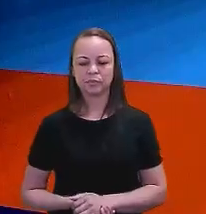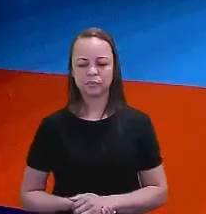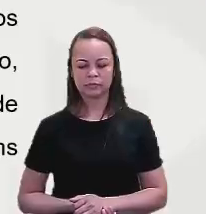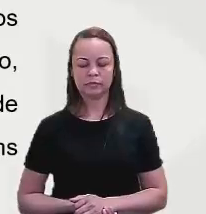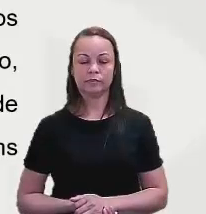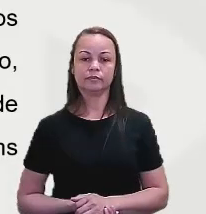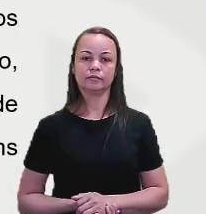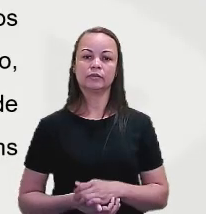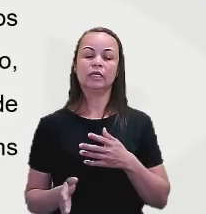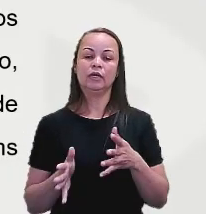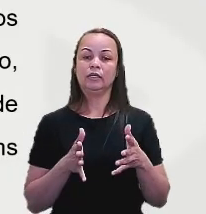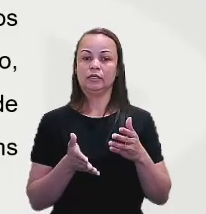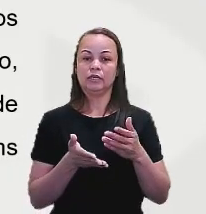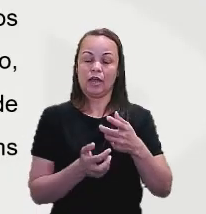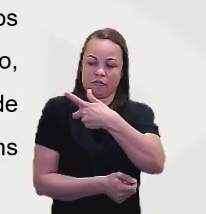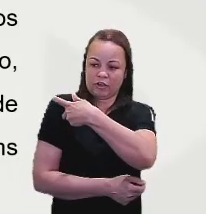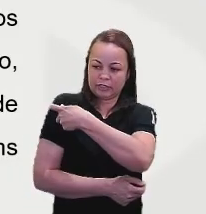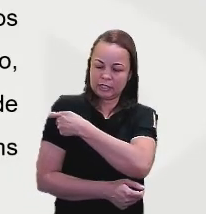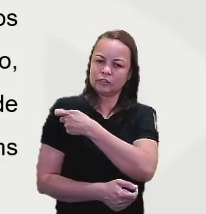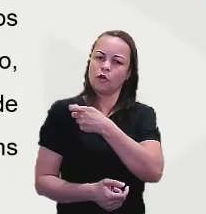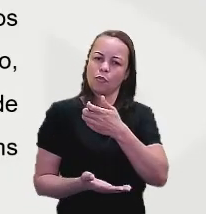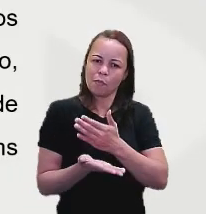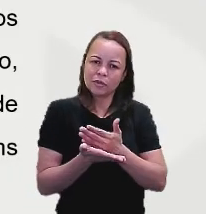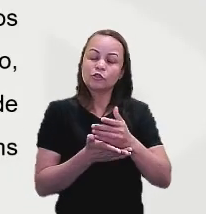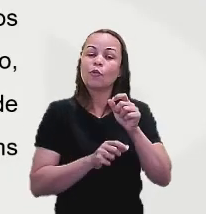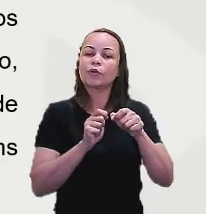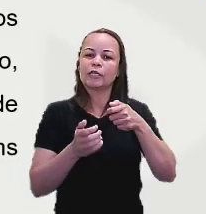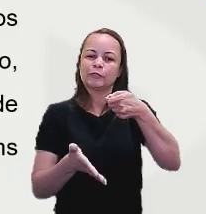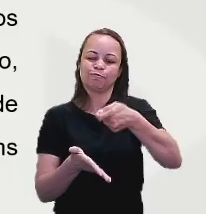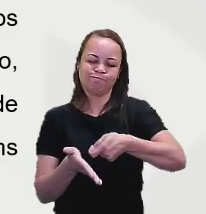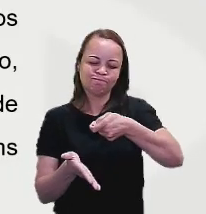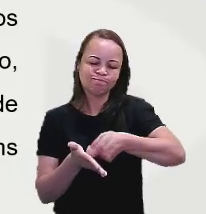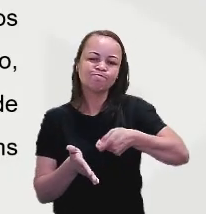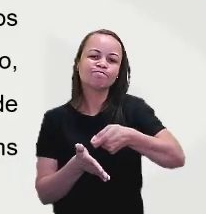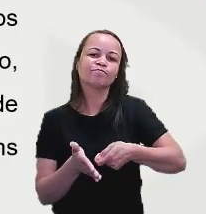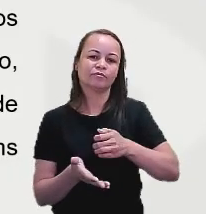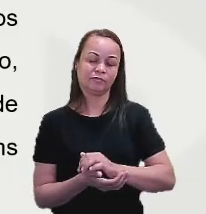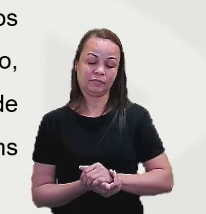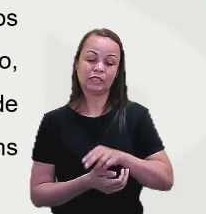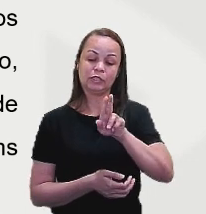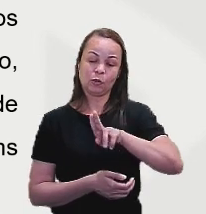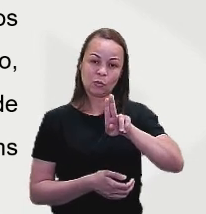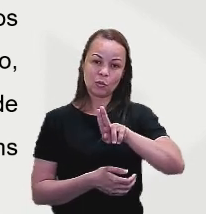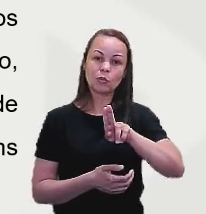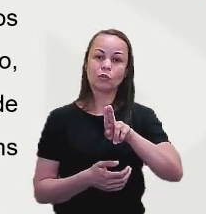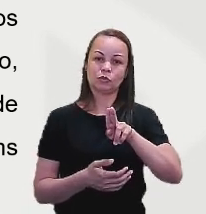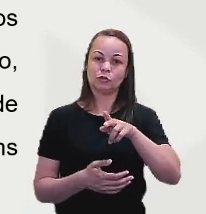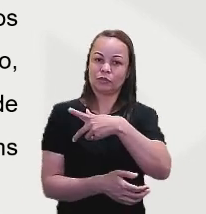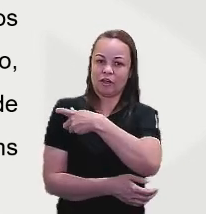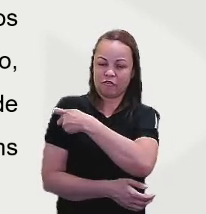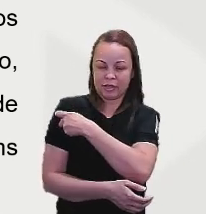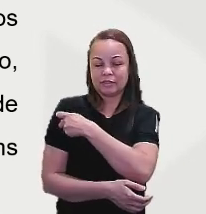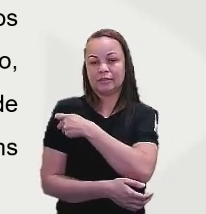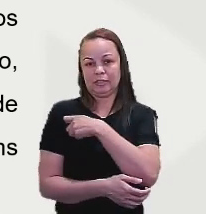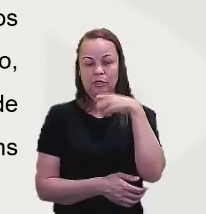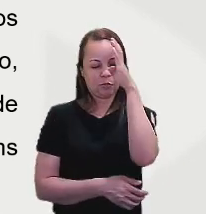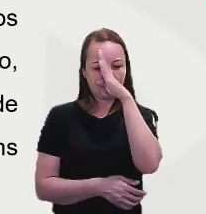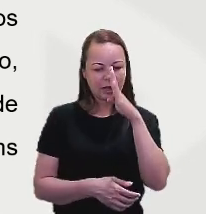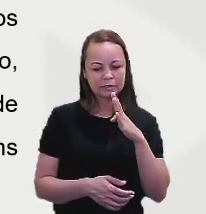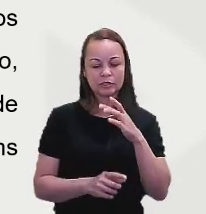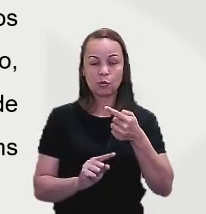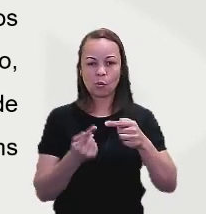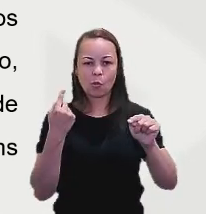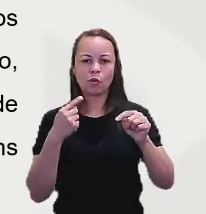E a vacinação começou a ser obrigatória. No Brasil, o uso da vacina contra a varíola